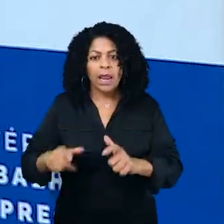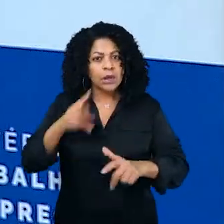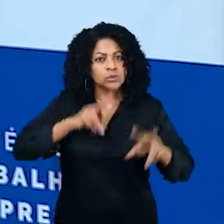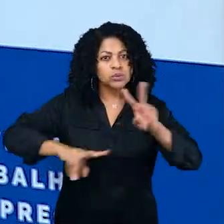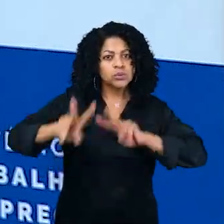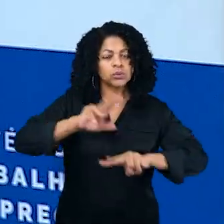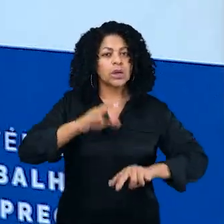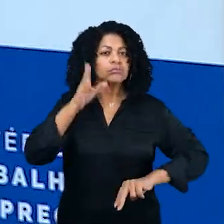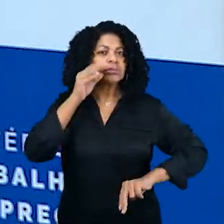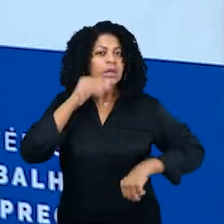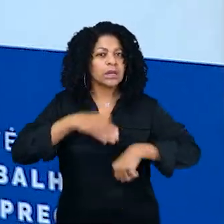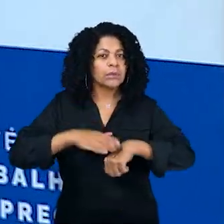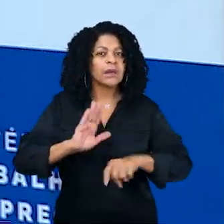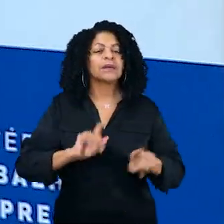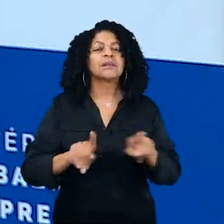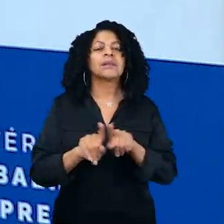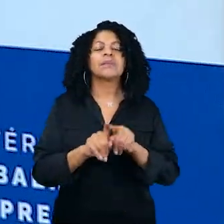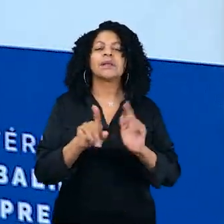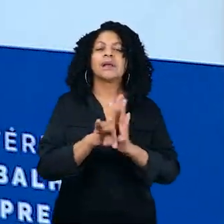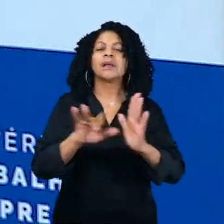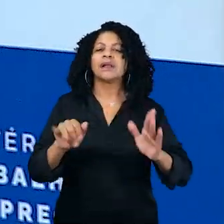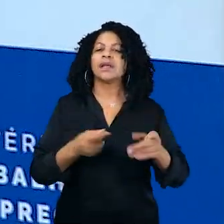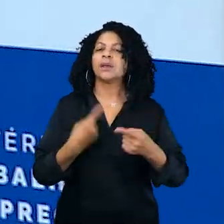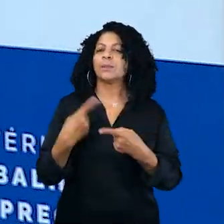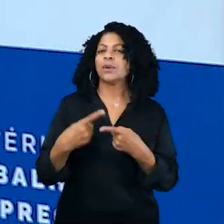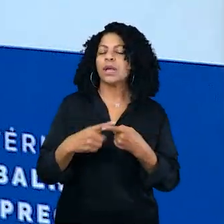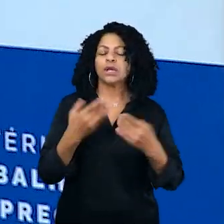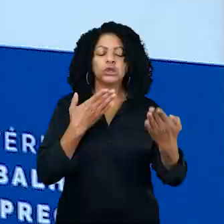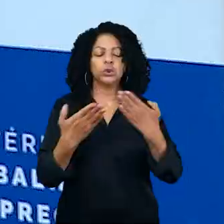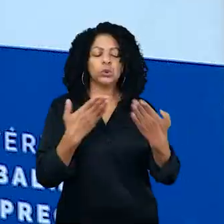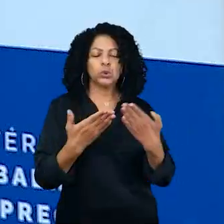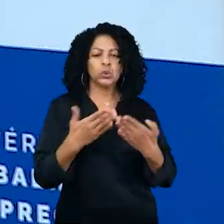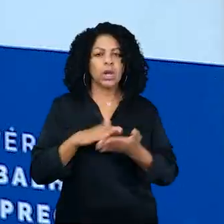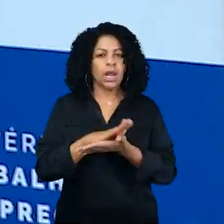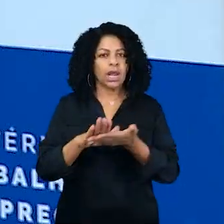estabelecimento com 100 empregados e mais, até porque a legislação diz que eu só posso